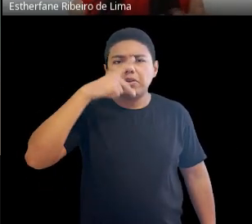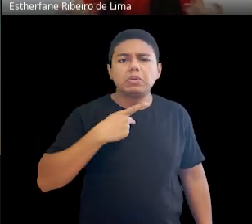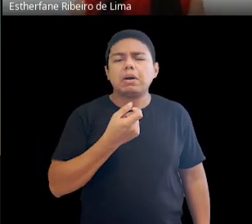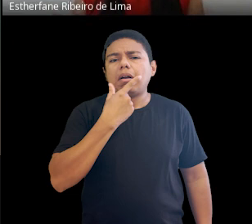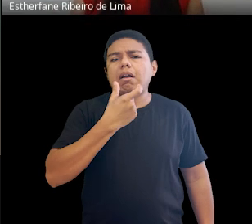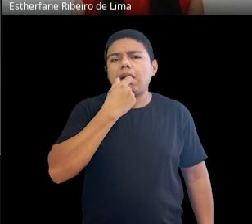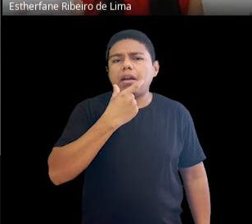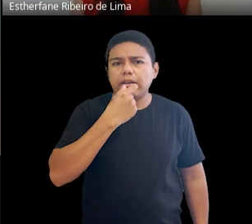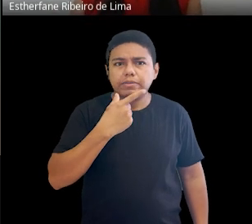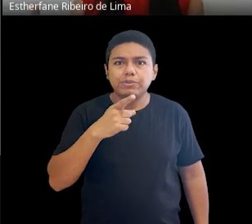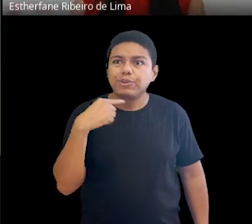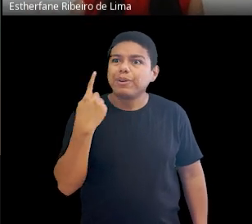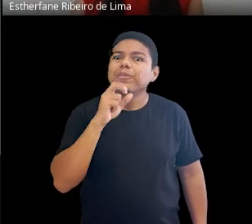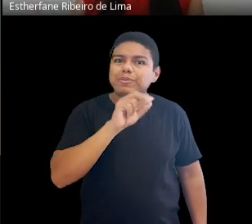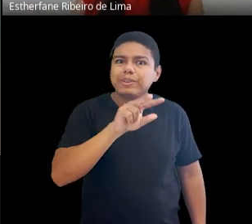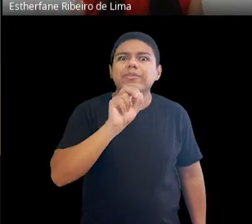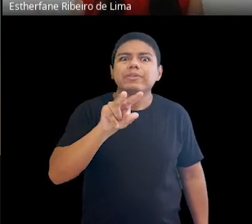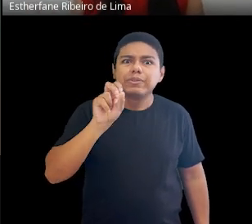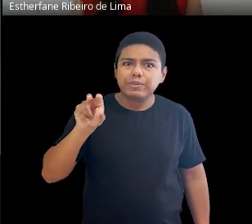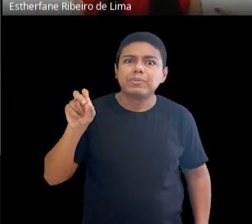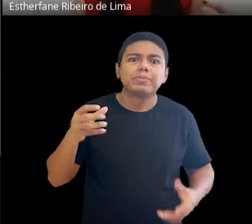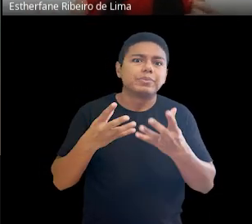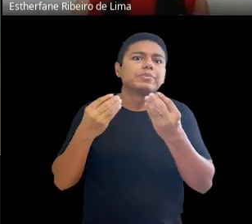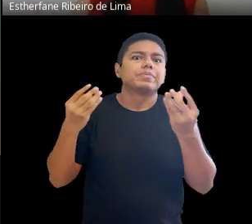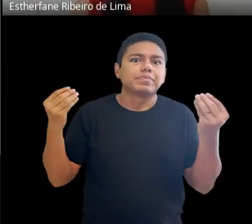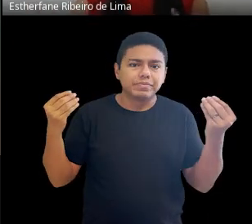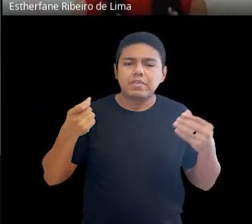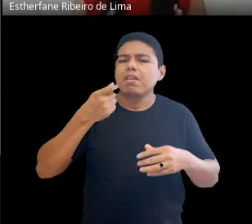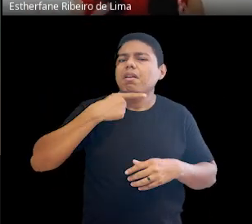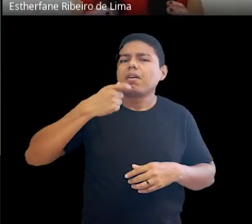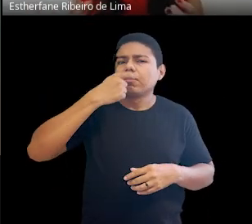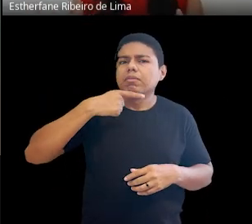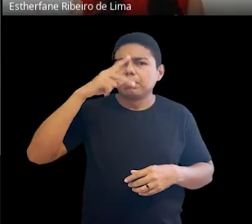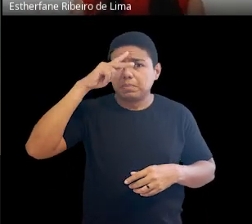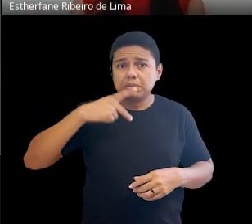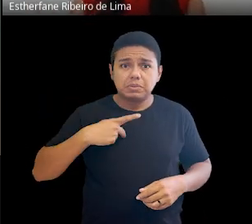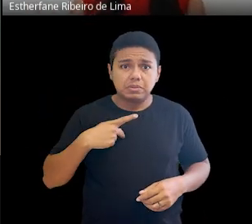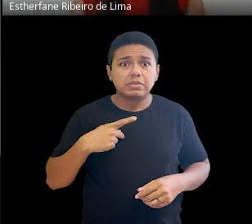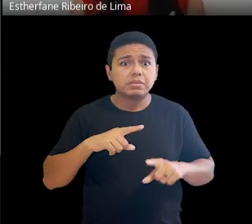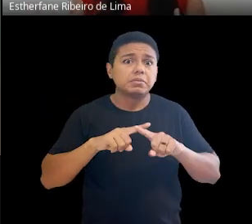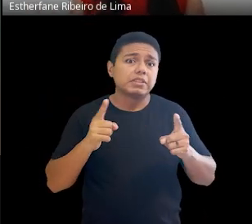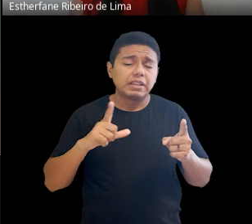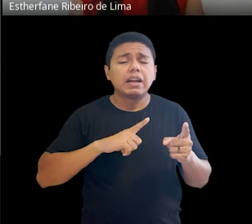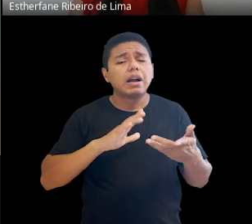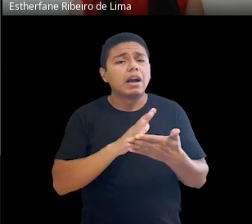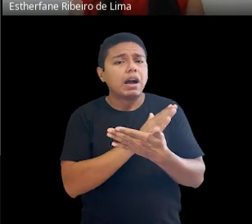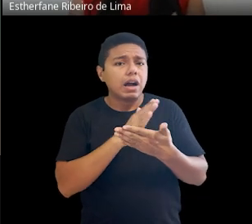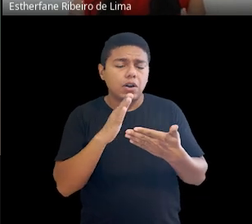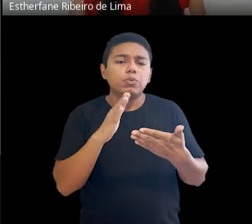como costumamos ver muitos pacientes se automedicando, até porque existe um leque de medicações que